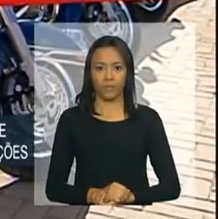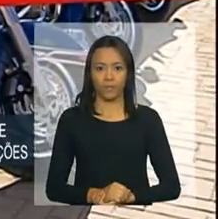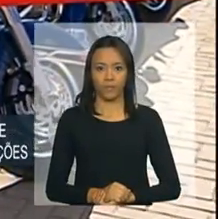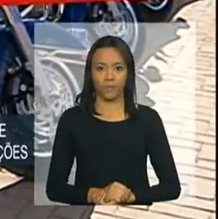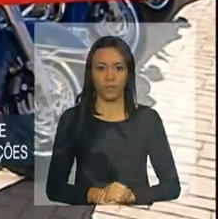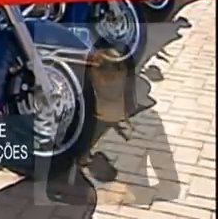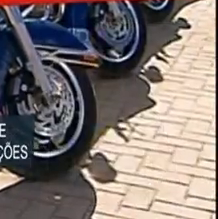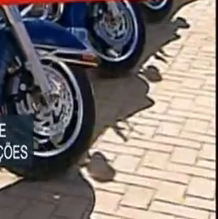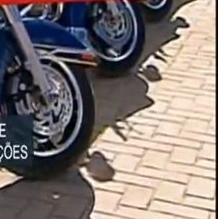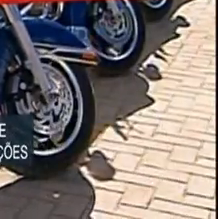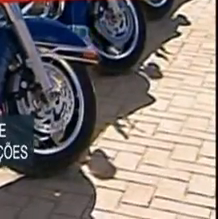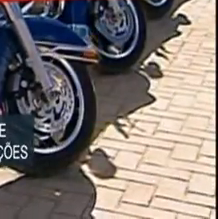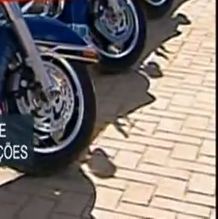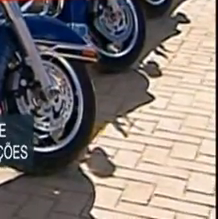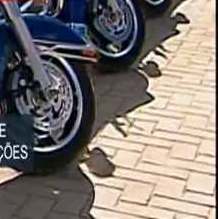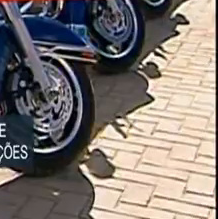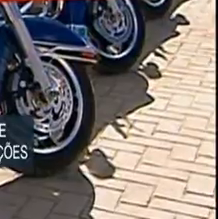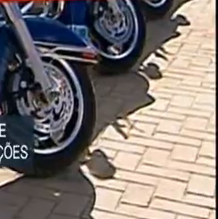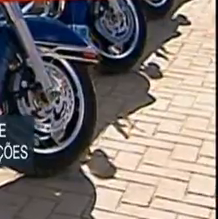sábado